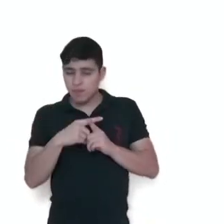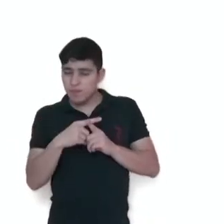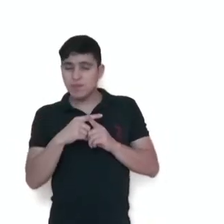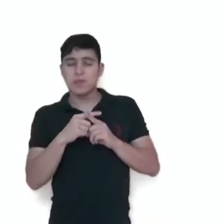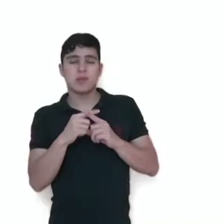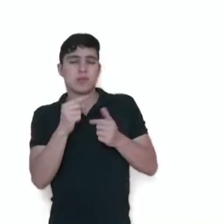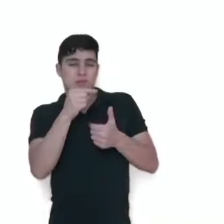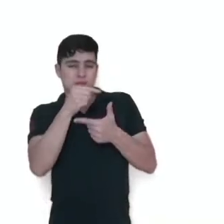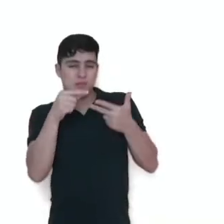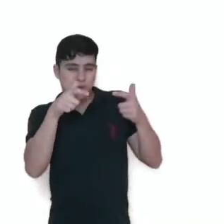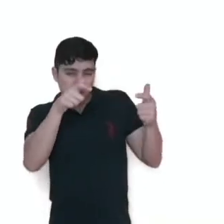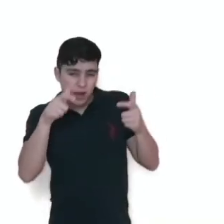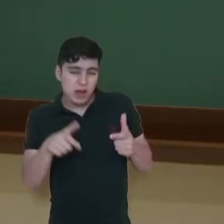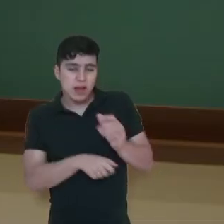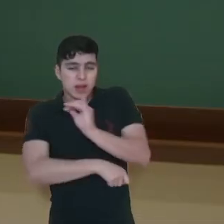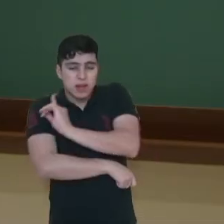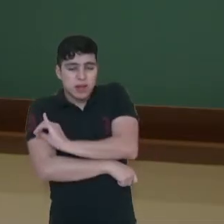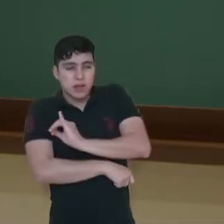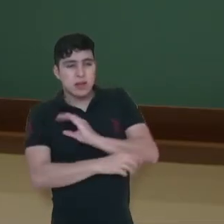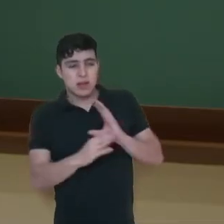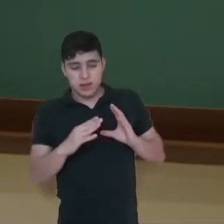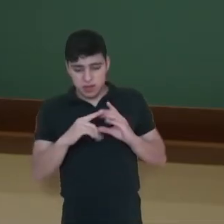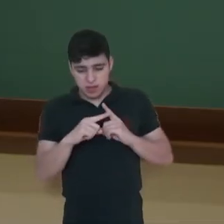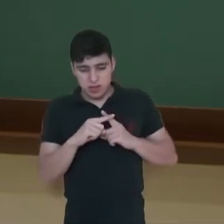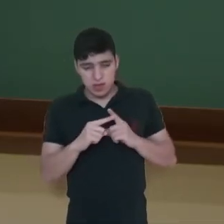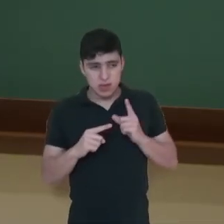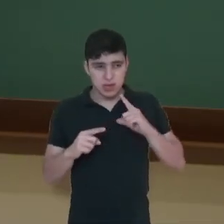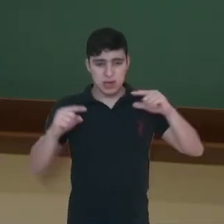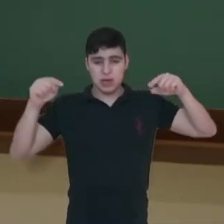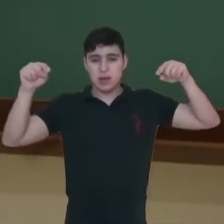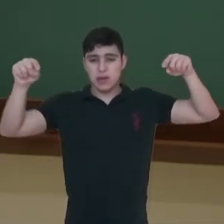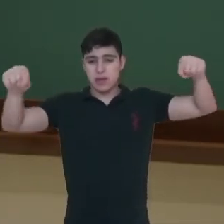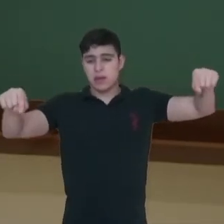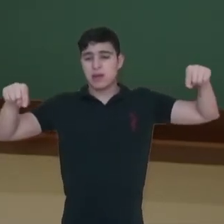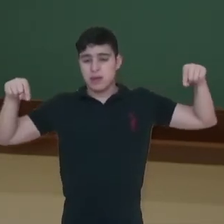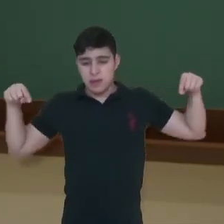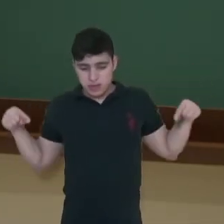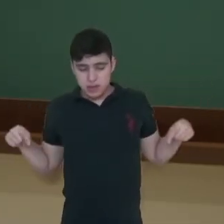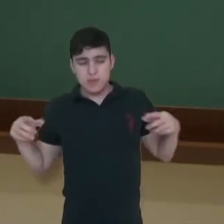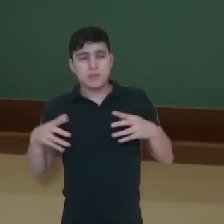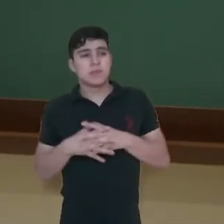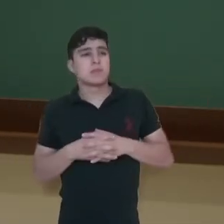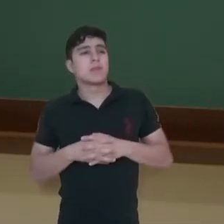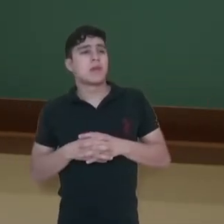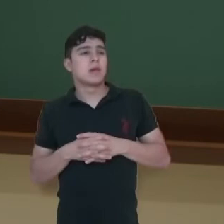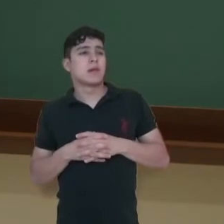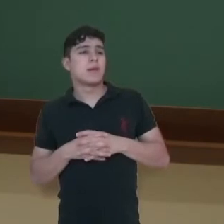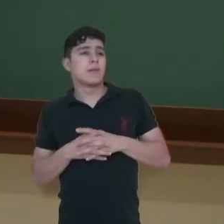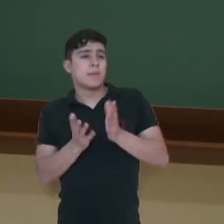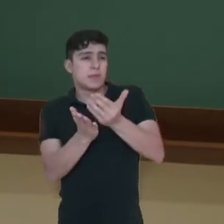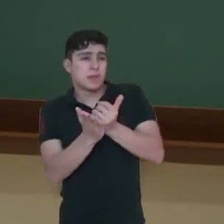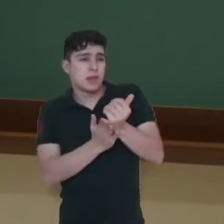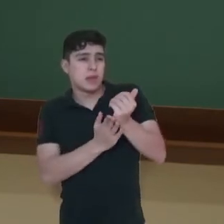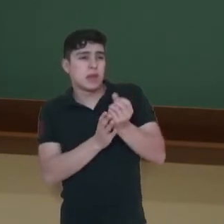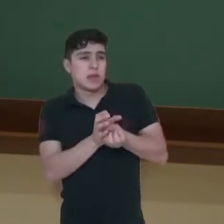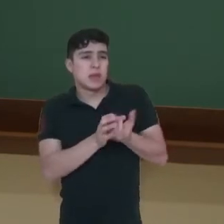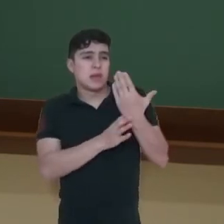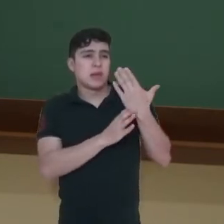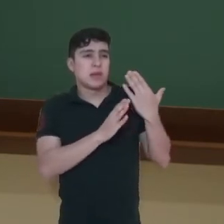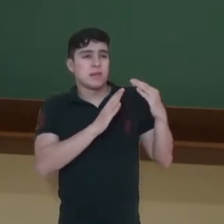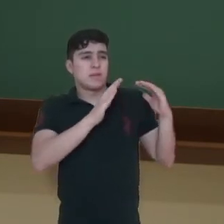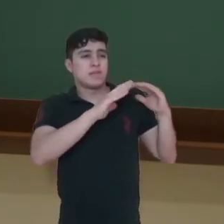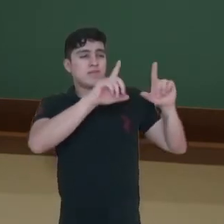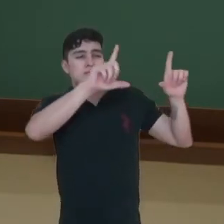Rio de Janeiro, significa que era uma igreja com vários cantos, todos bem geométricos, e nós temos o barroco brasileiro que começa a criar casas não religiosas com